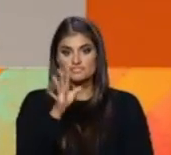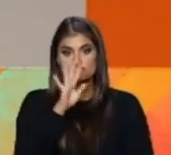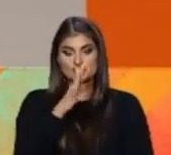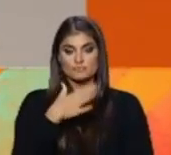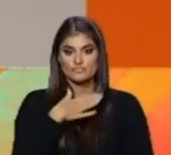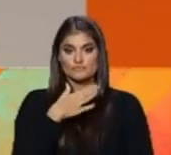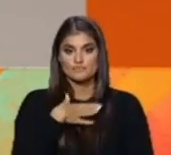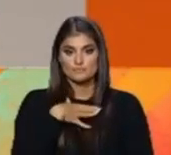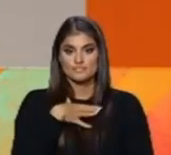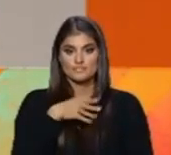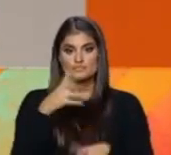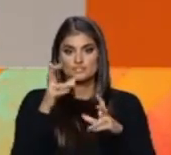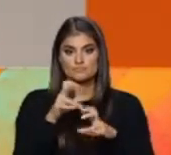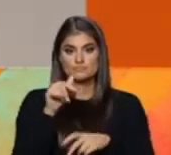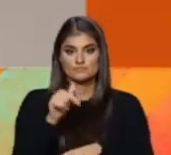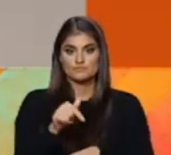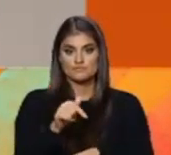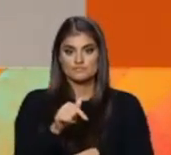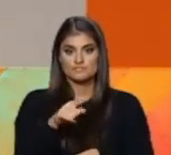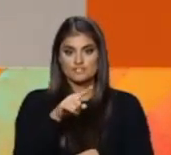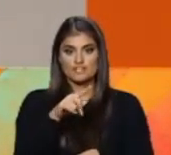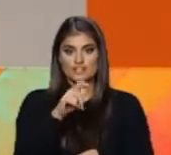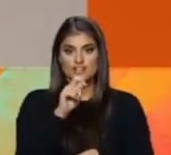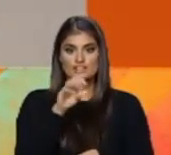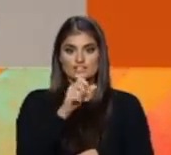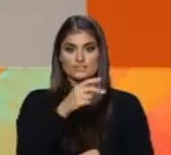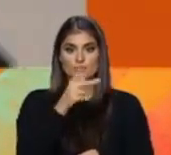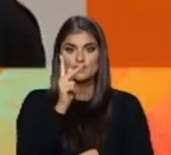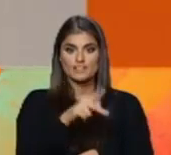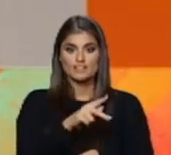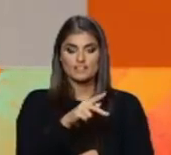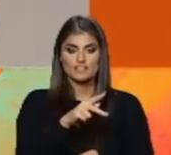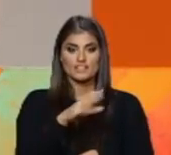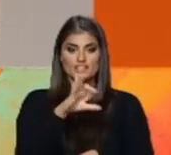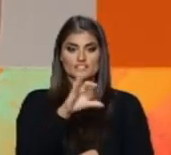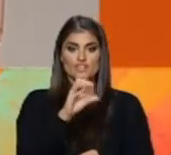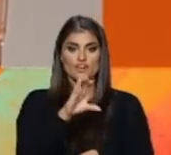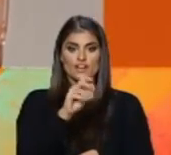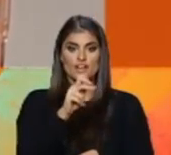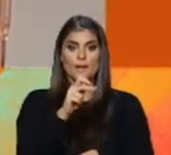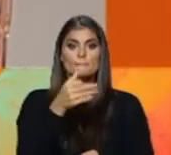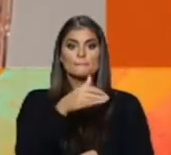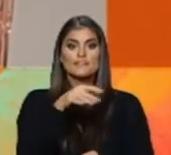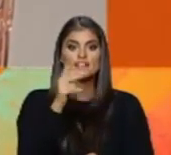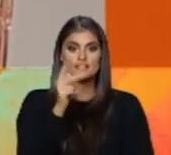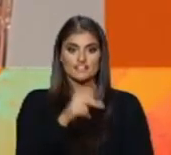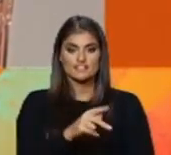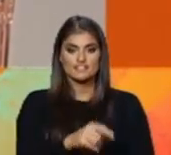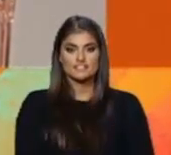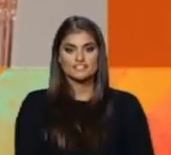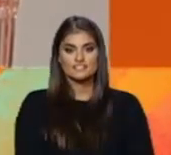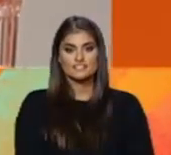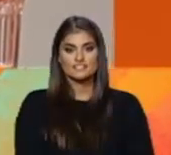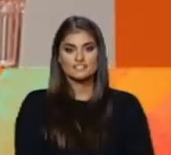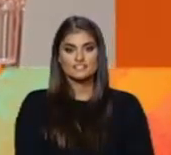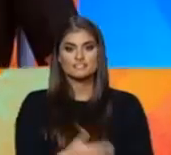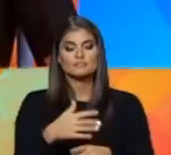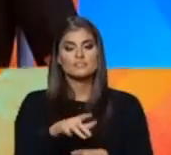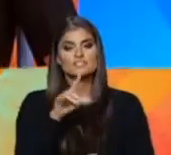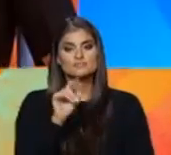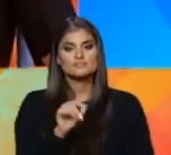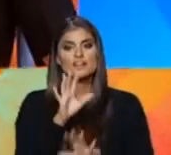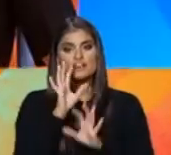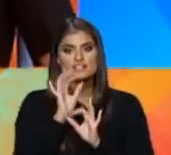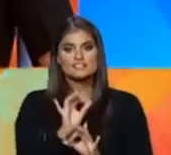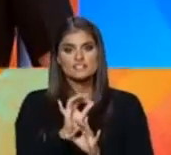mim, o tema hoje era Nesquik e Chocapic. Ora bem. Mas não, é assim, o Norte e o Sul. Vamos lá. E vão ser